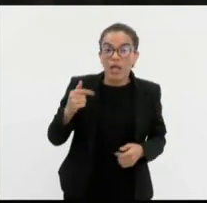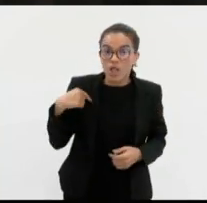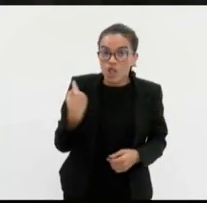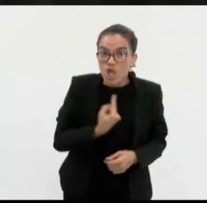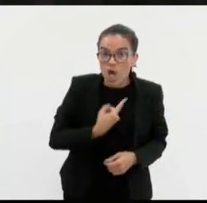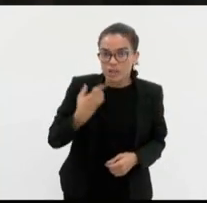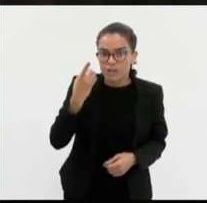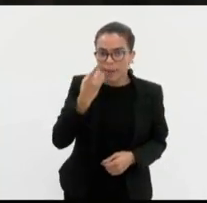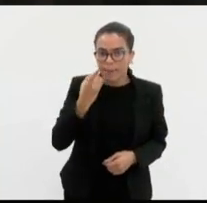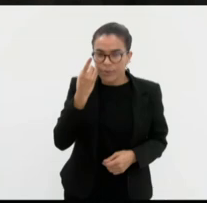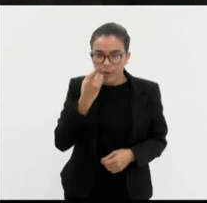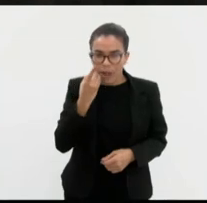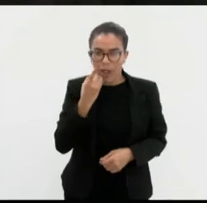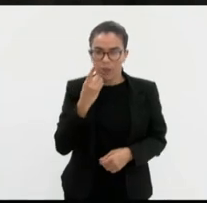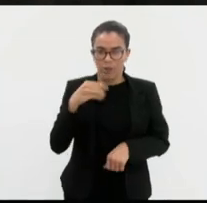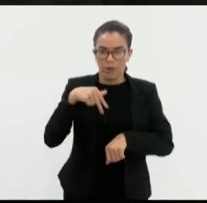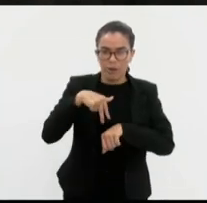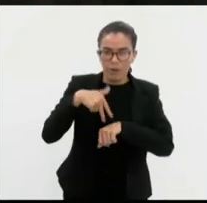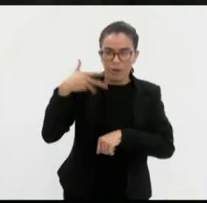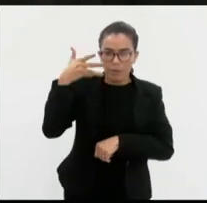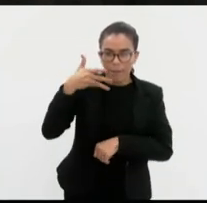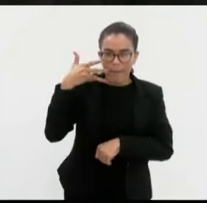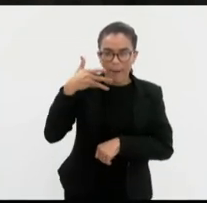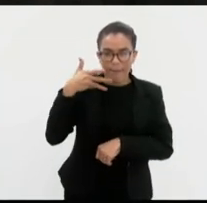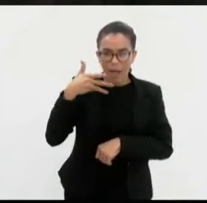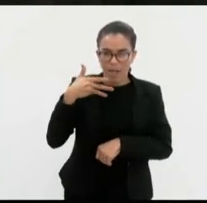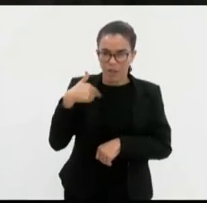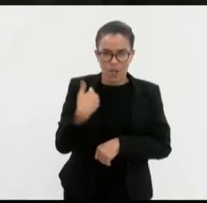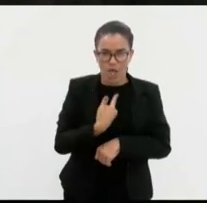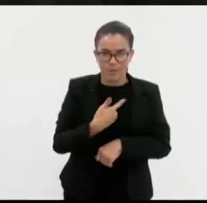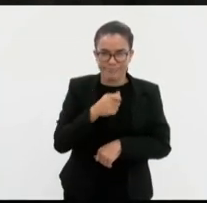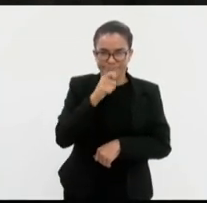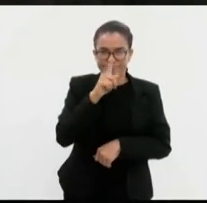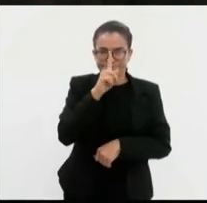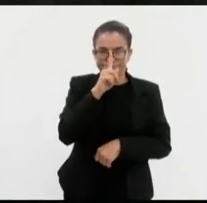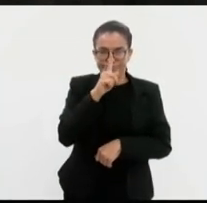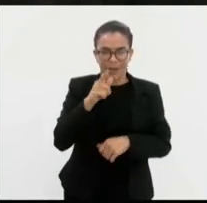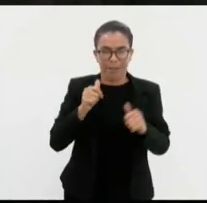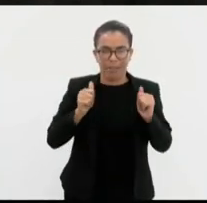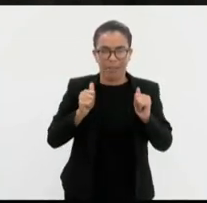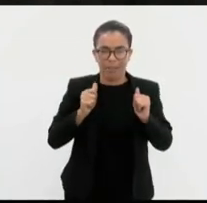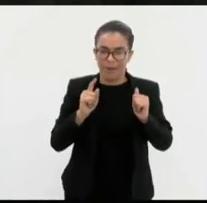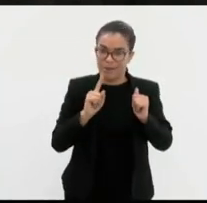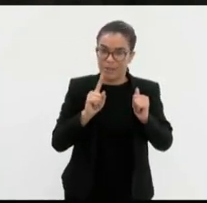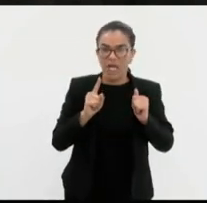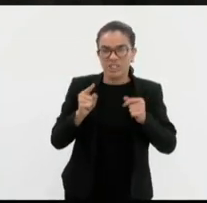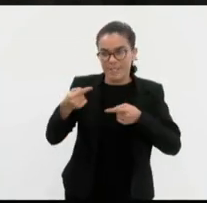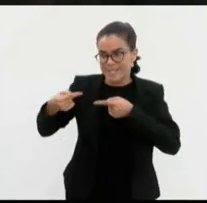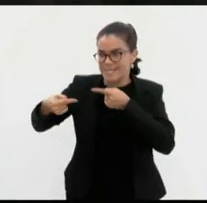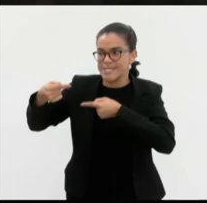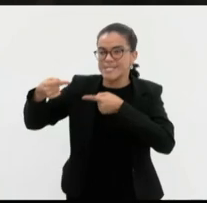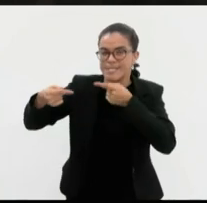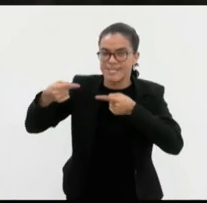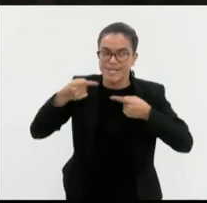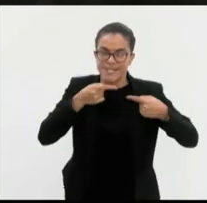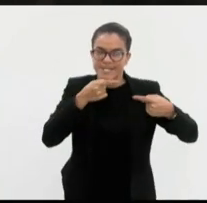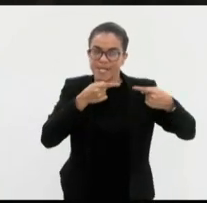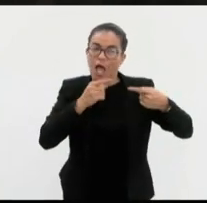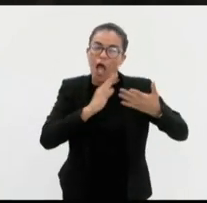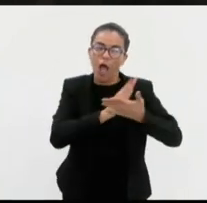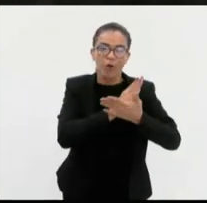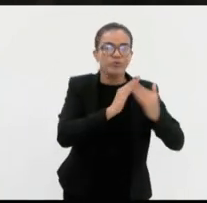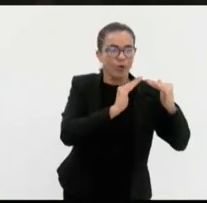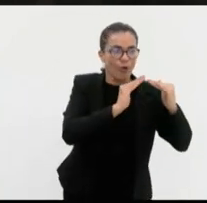não fica é inerte a gente pode até ter contradições internas uns favoráveis